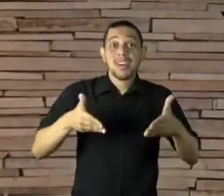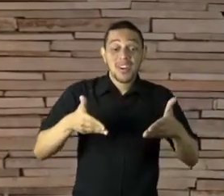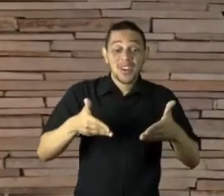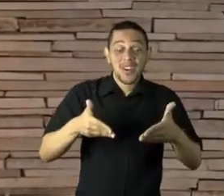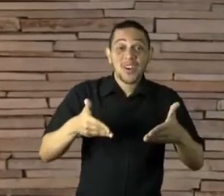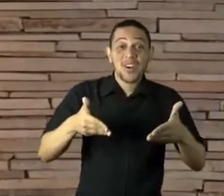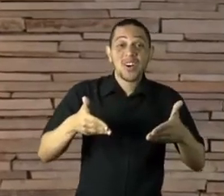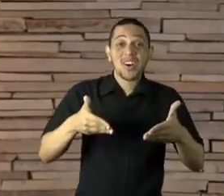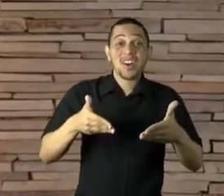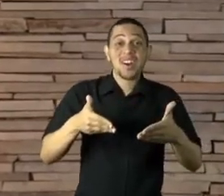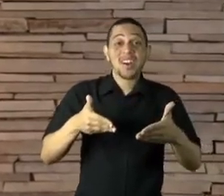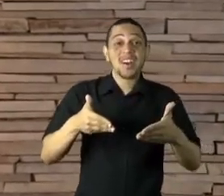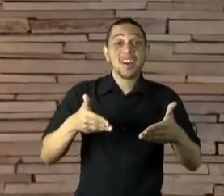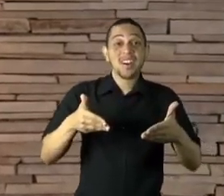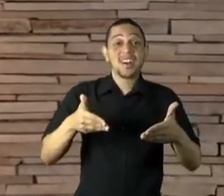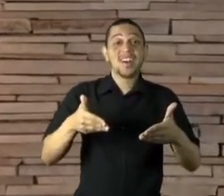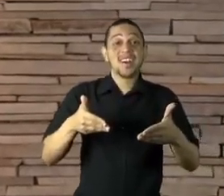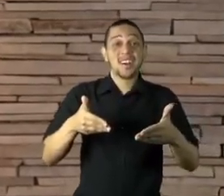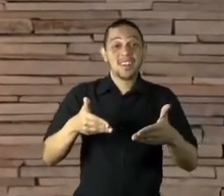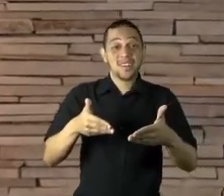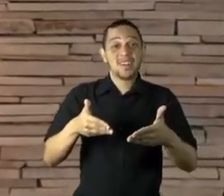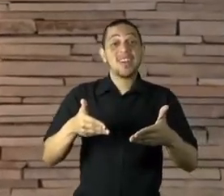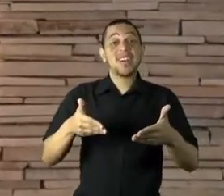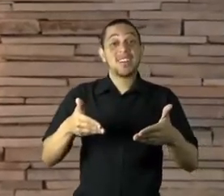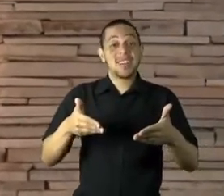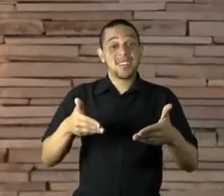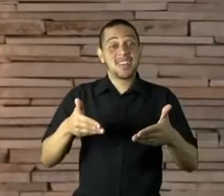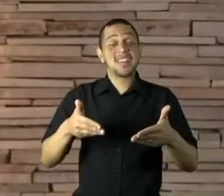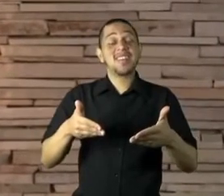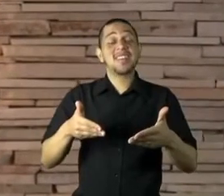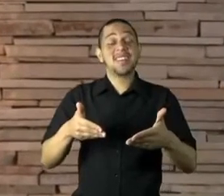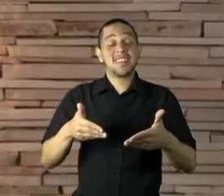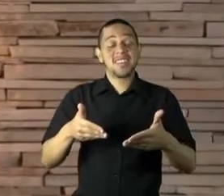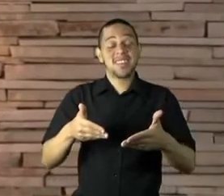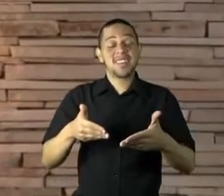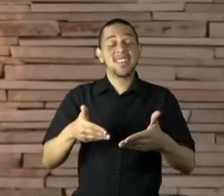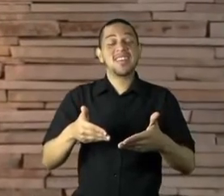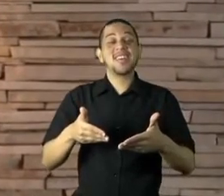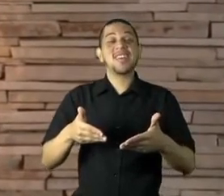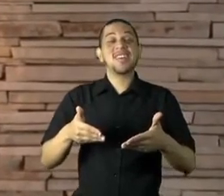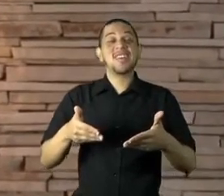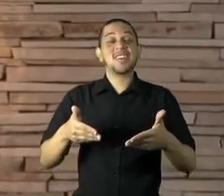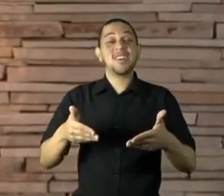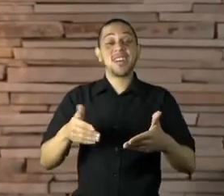agora e não mente